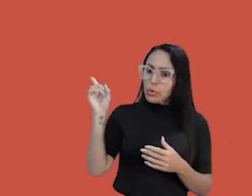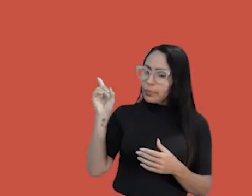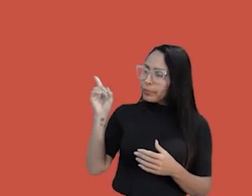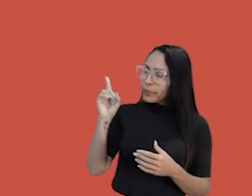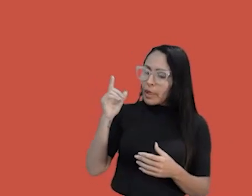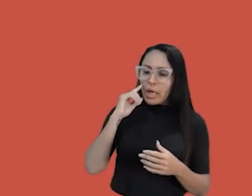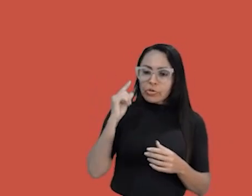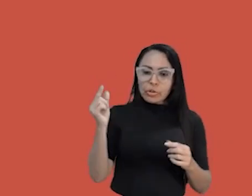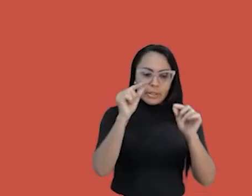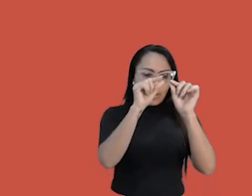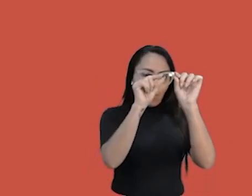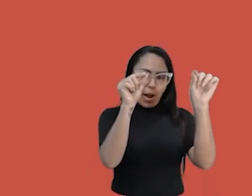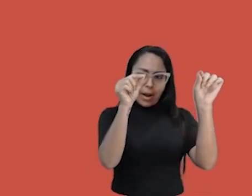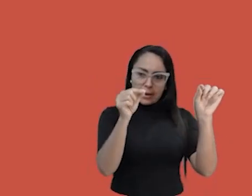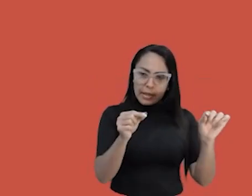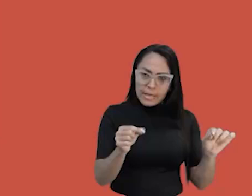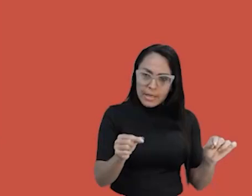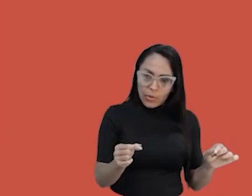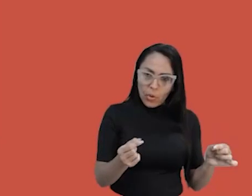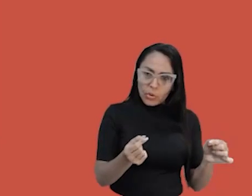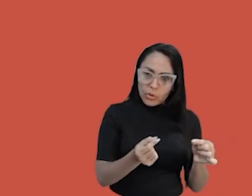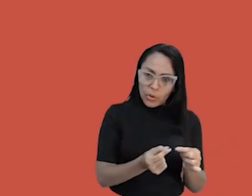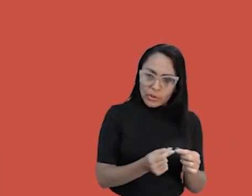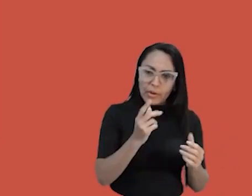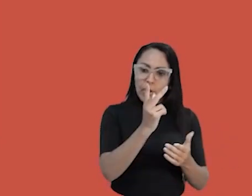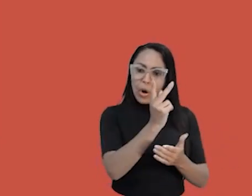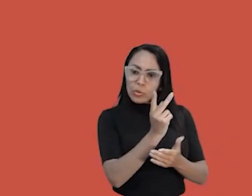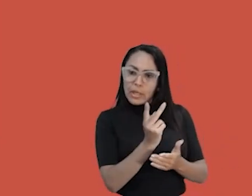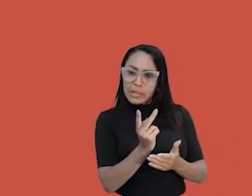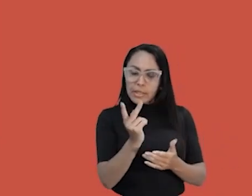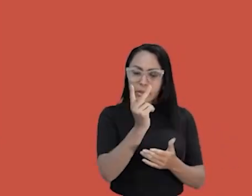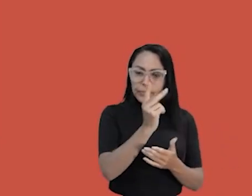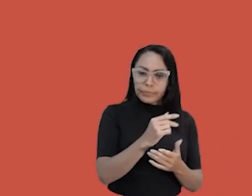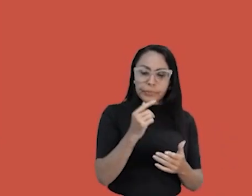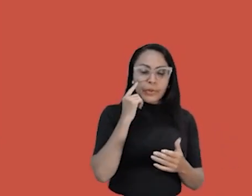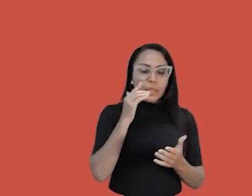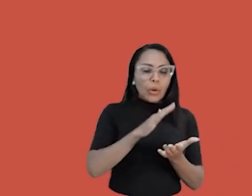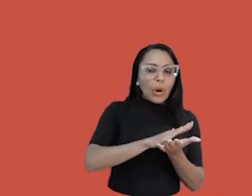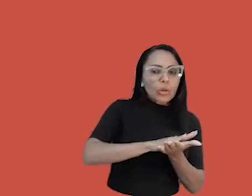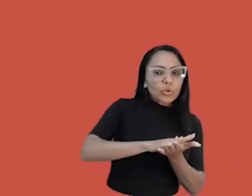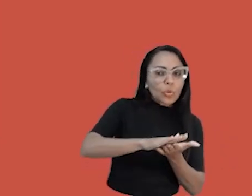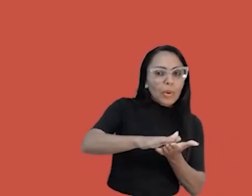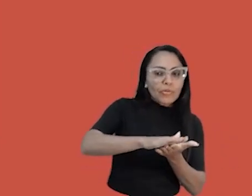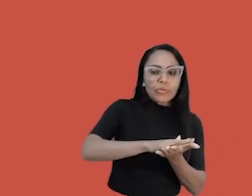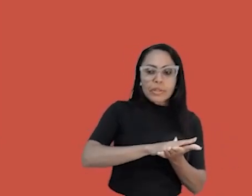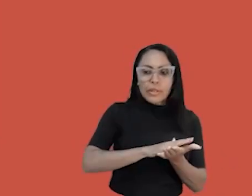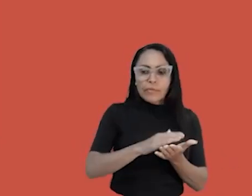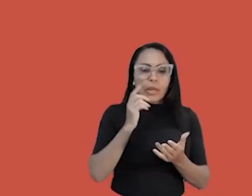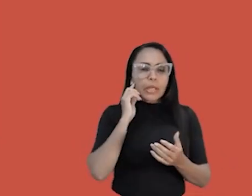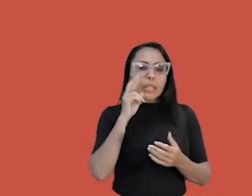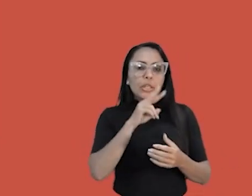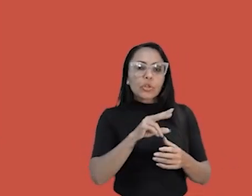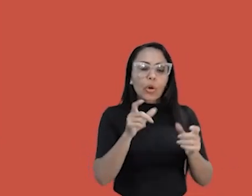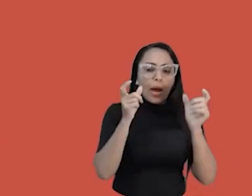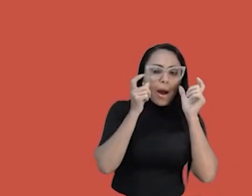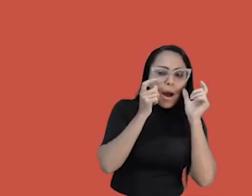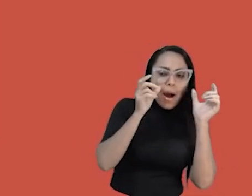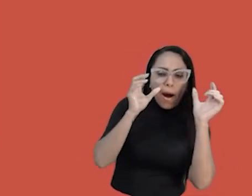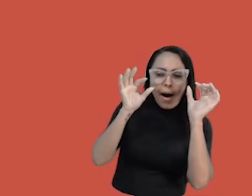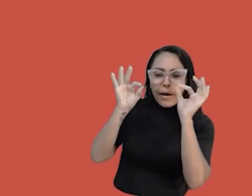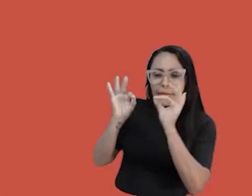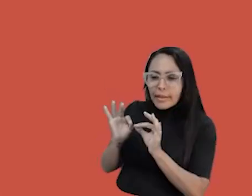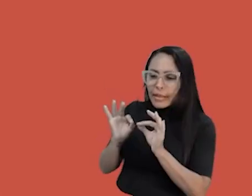que contornava, fazia esse desenho. Então, a superfície vem muito desse olhar atento da gente